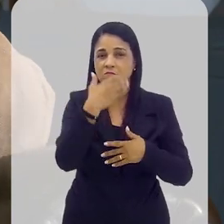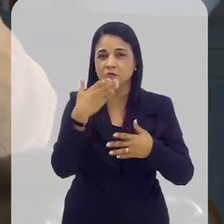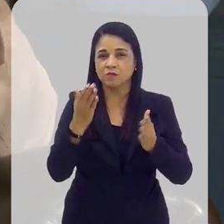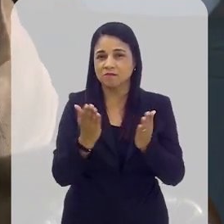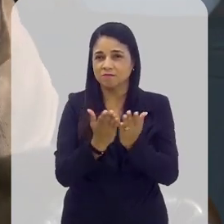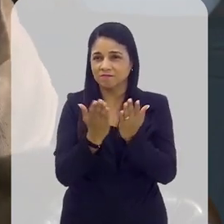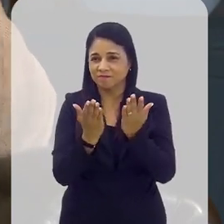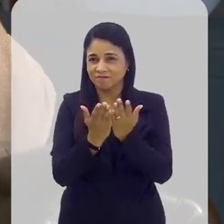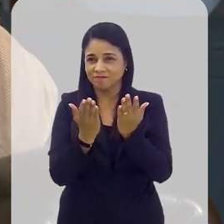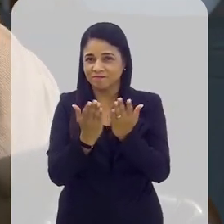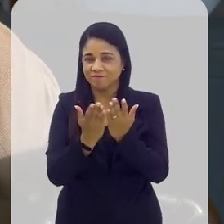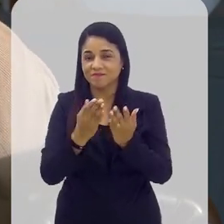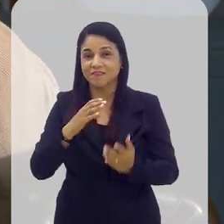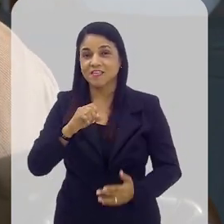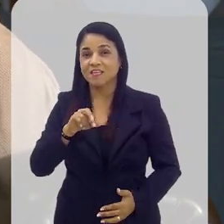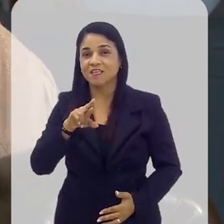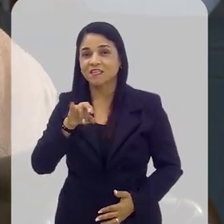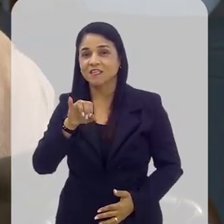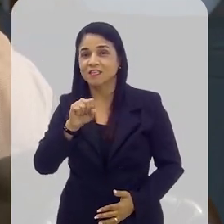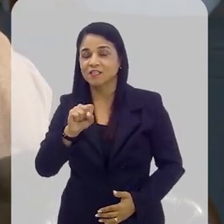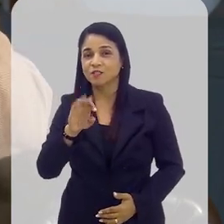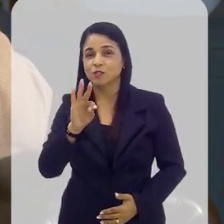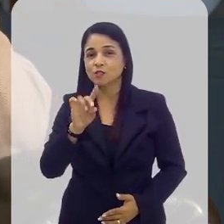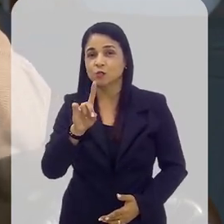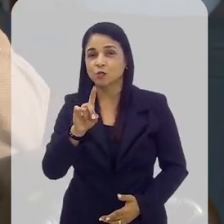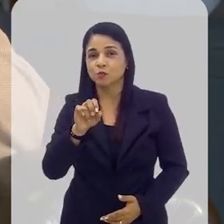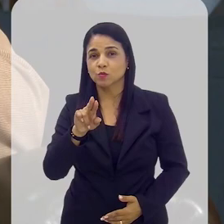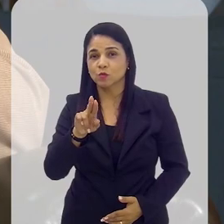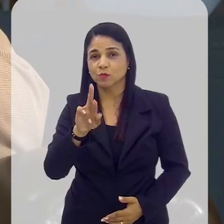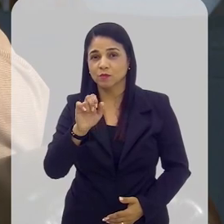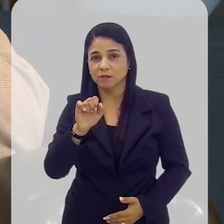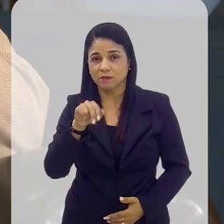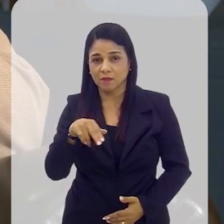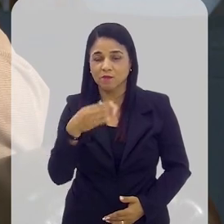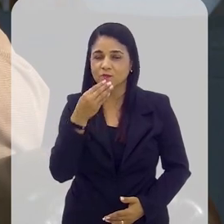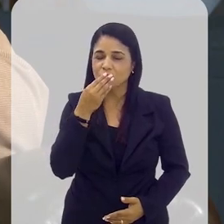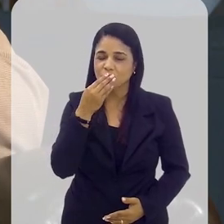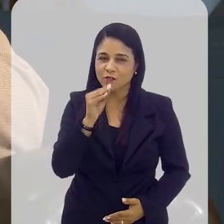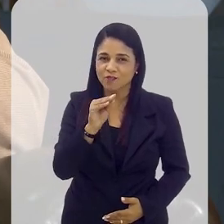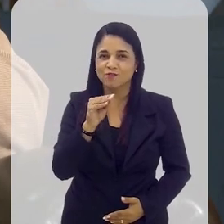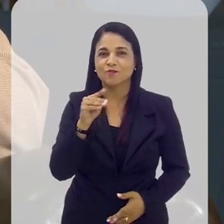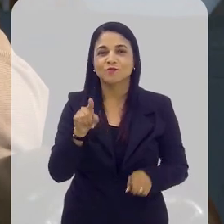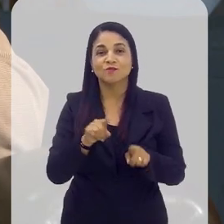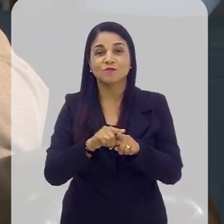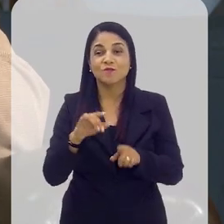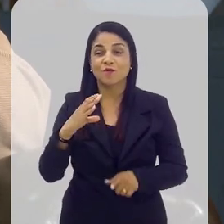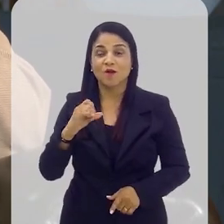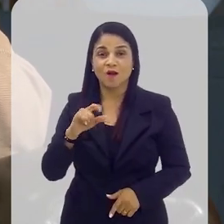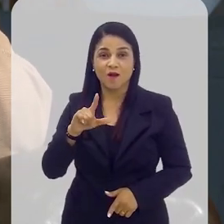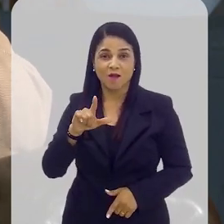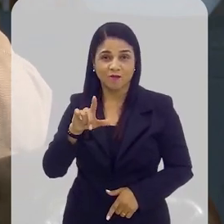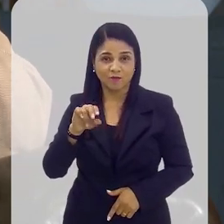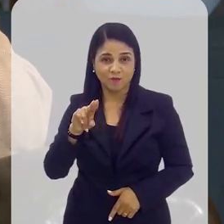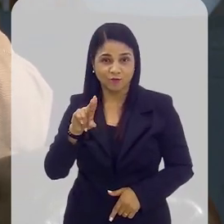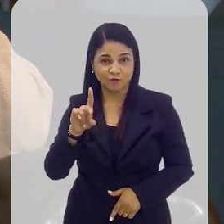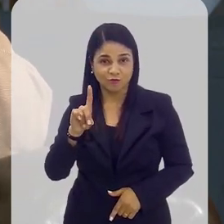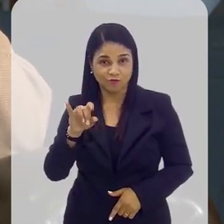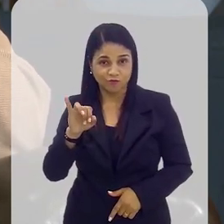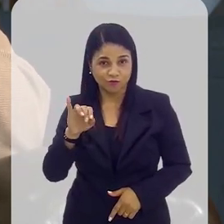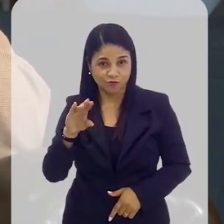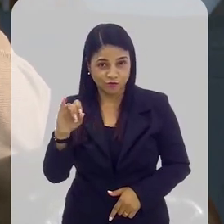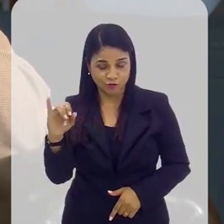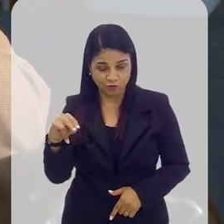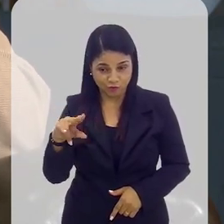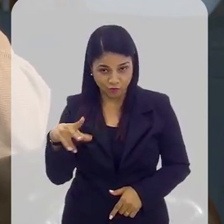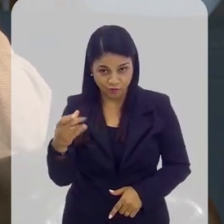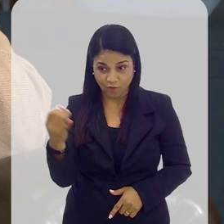Cris Duran. Aproveito, mando um beijo para Cris Duran, que Claudinho dos Bastidores me diz que hoje é